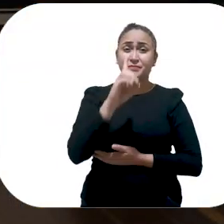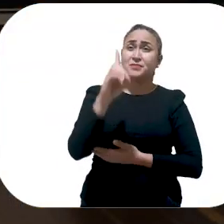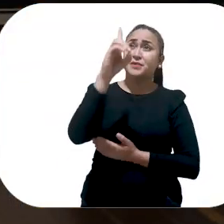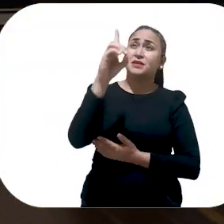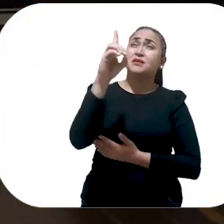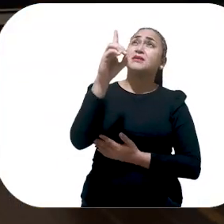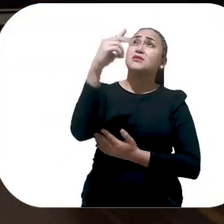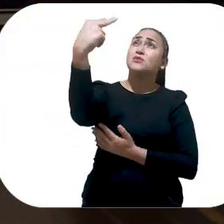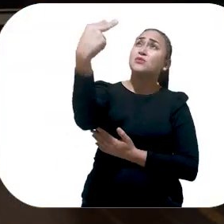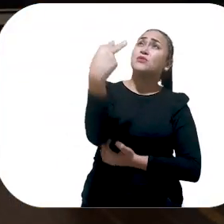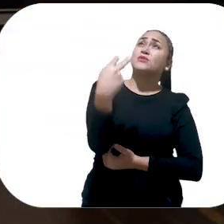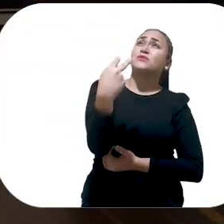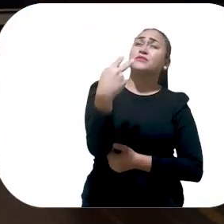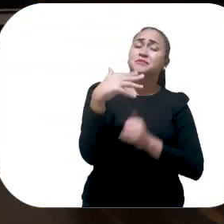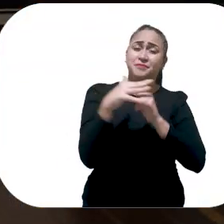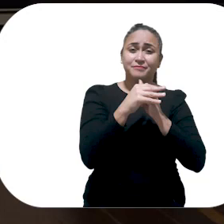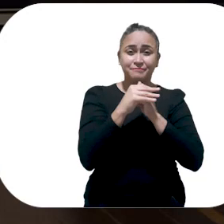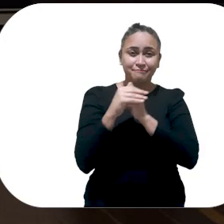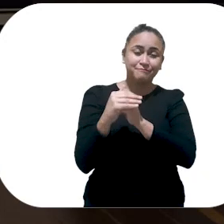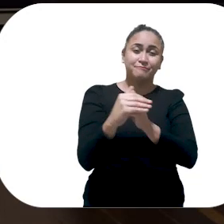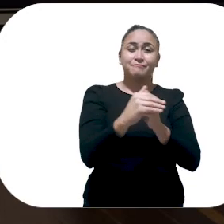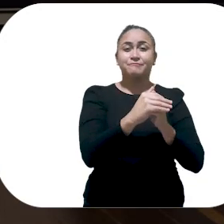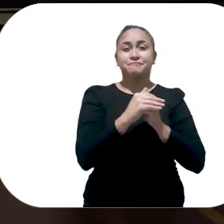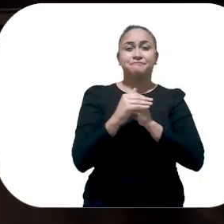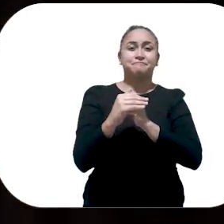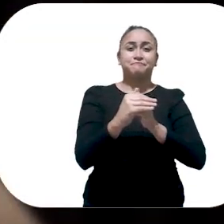ouve, ó Deus, a minha oração